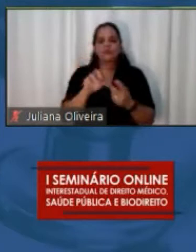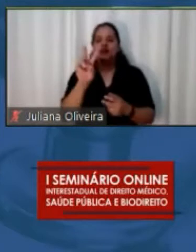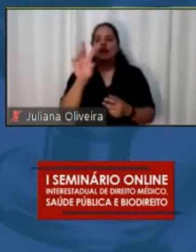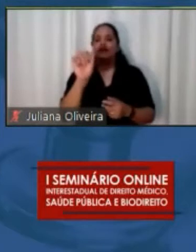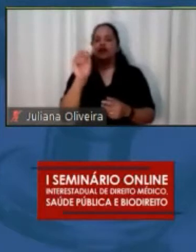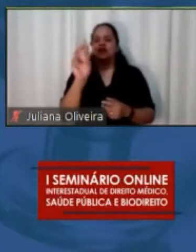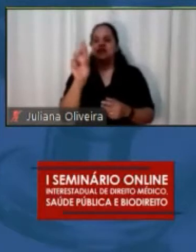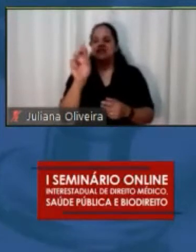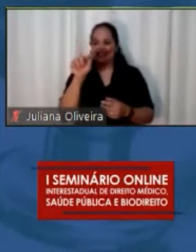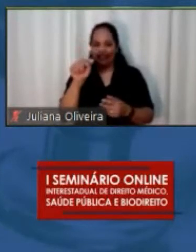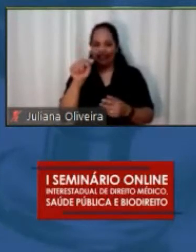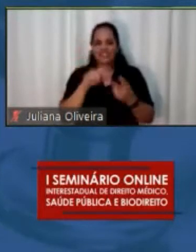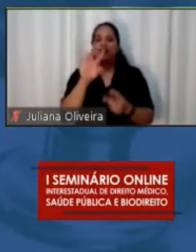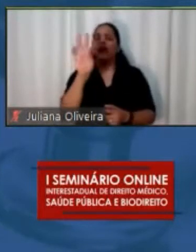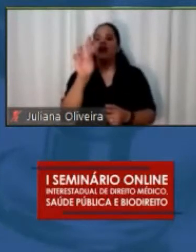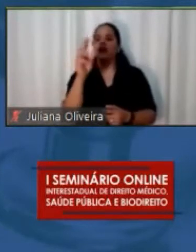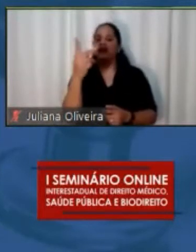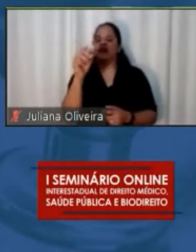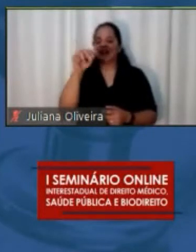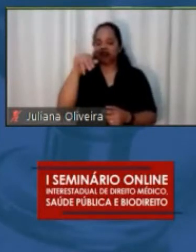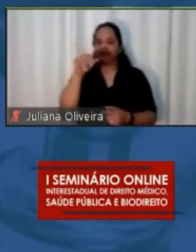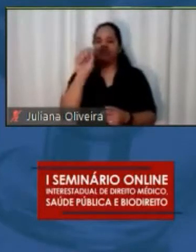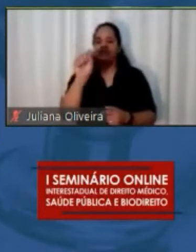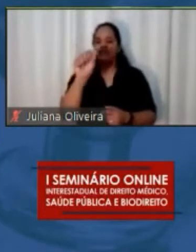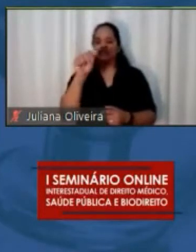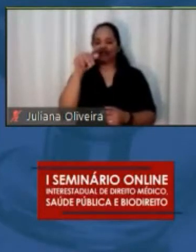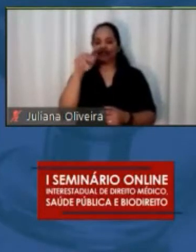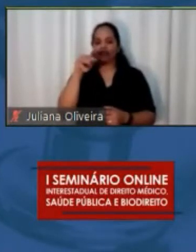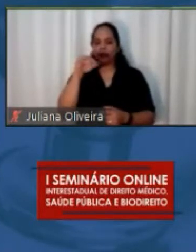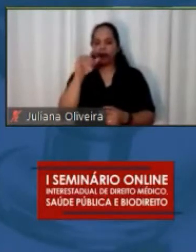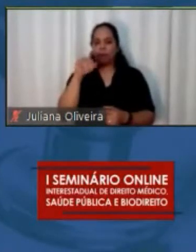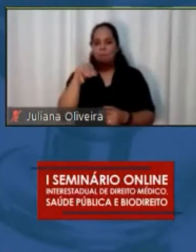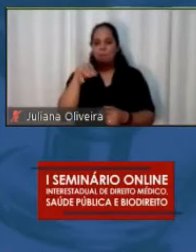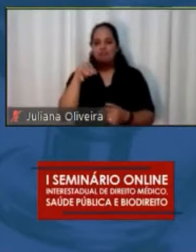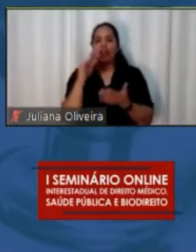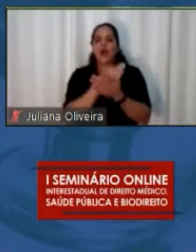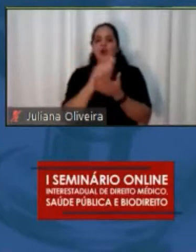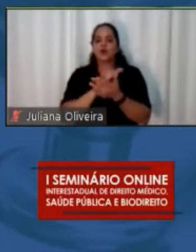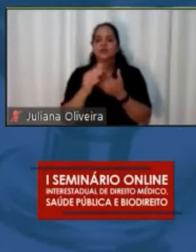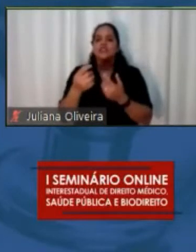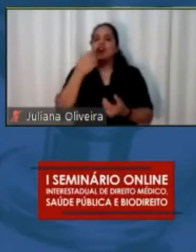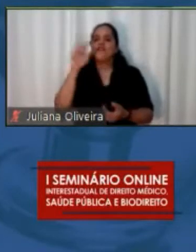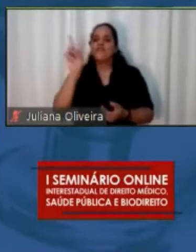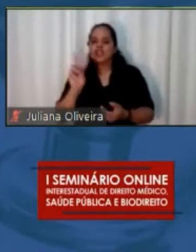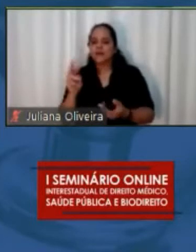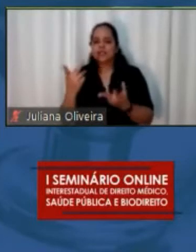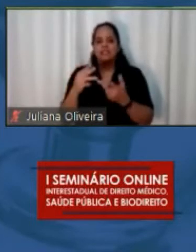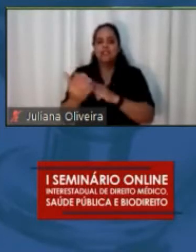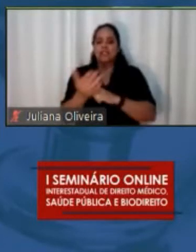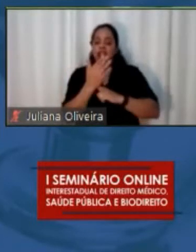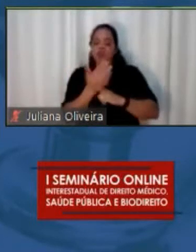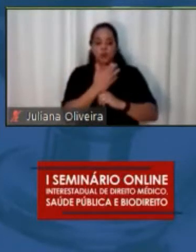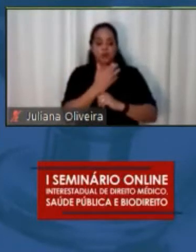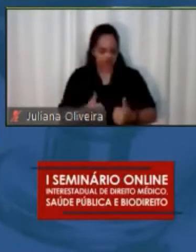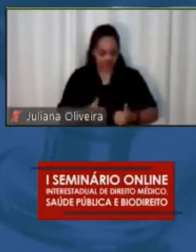e alguns tipos de complexos de concentrados protomínicos. E vamos falar um